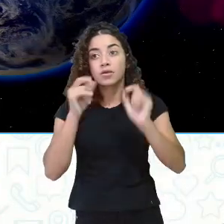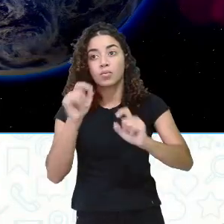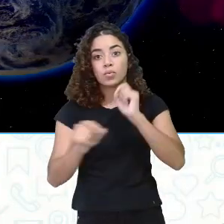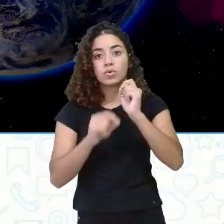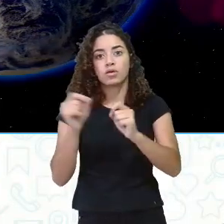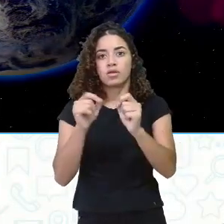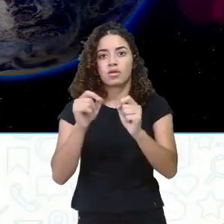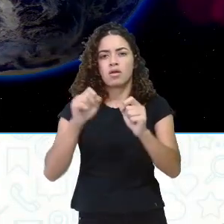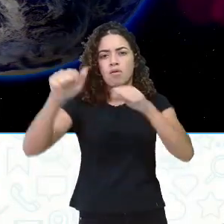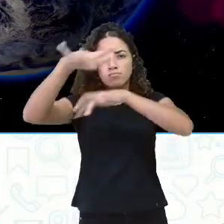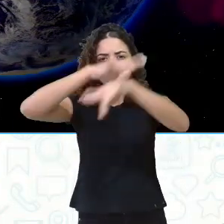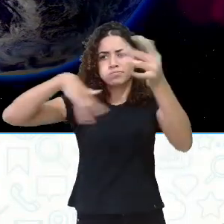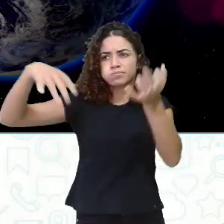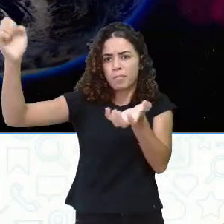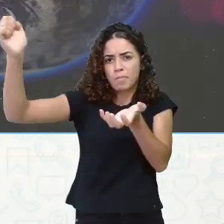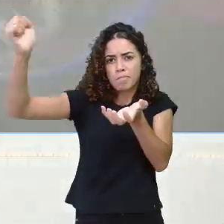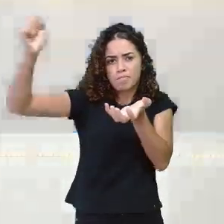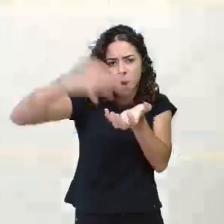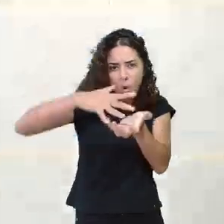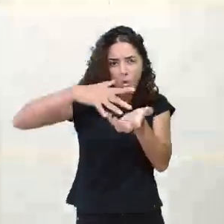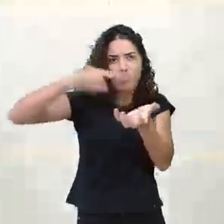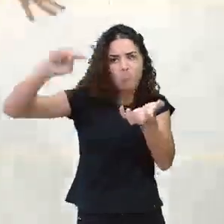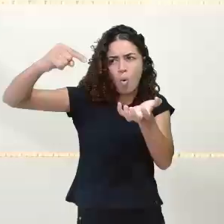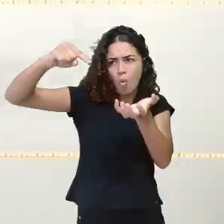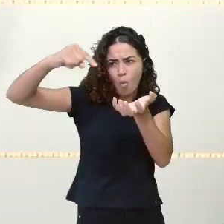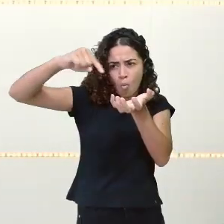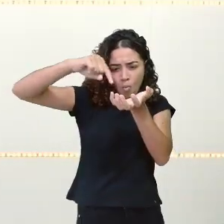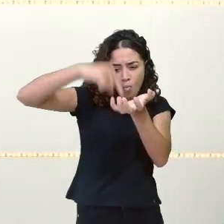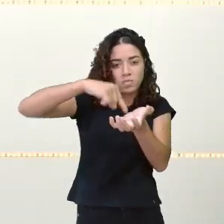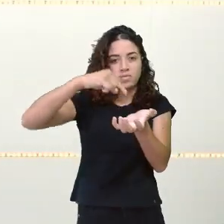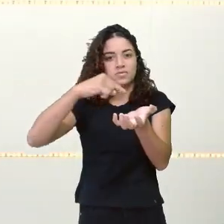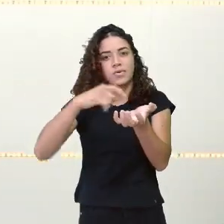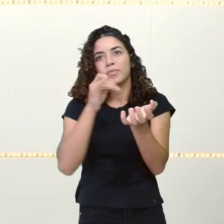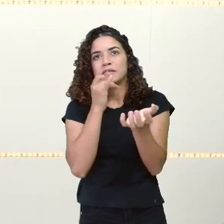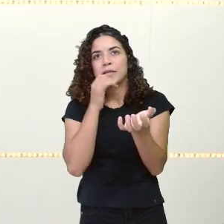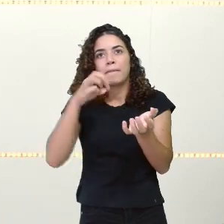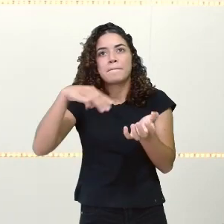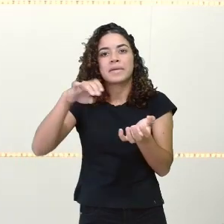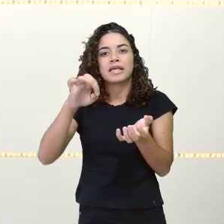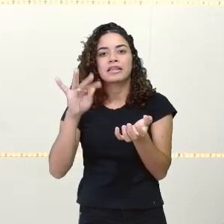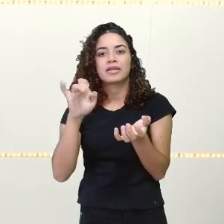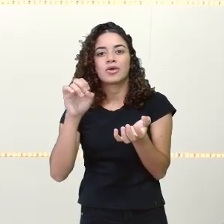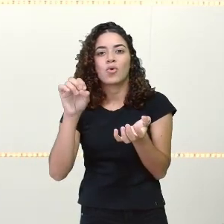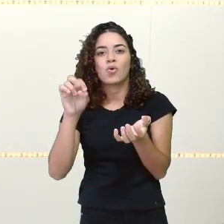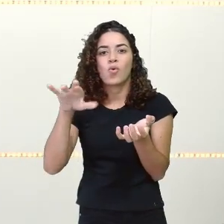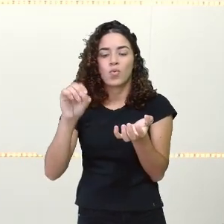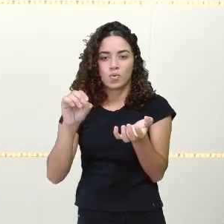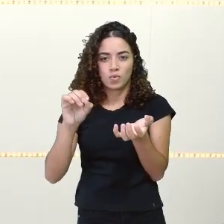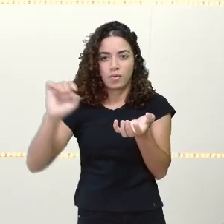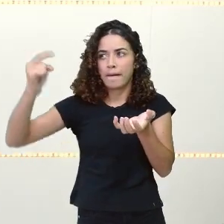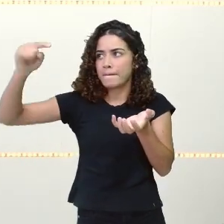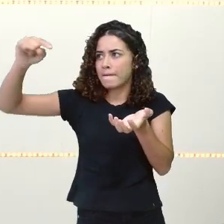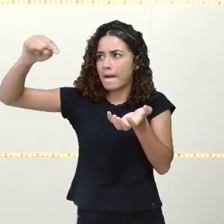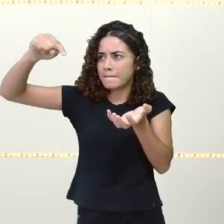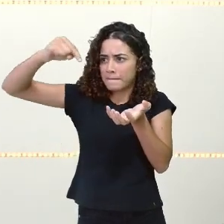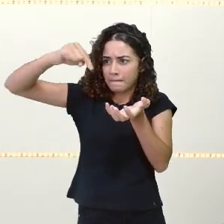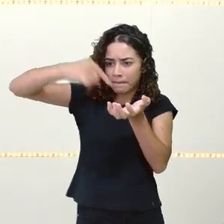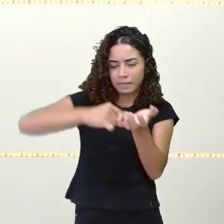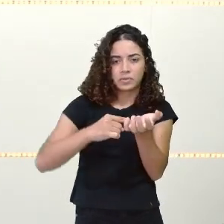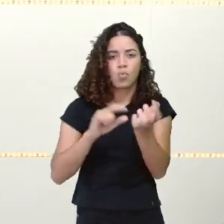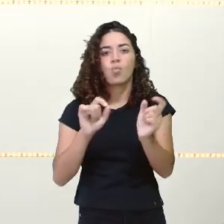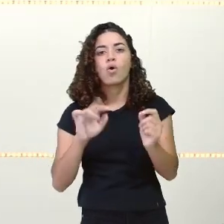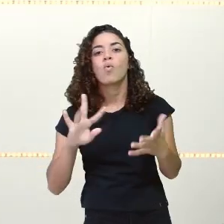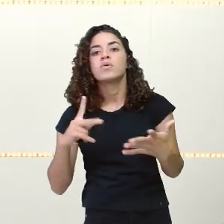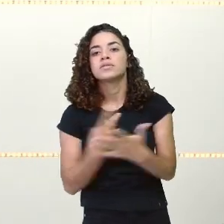rochosos vindo do espaço alcancem sua superfície. Porque quando o meteoro chega, e graças à nossa gravidade, o que acontece?